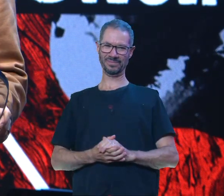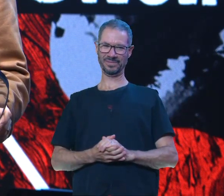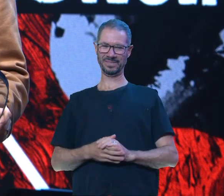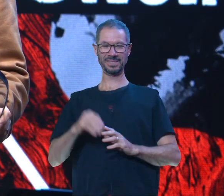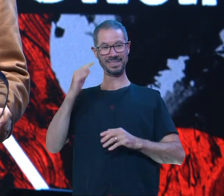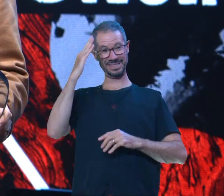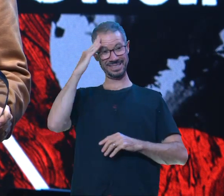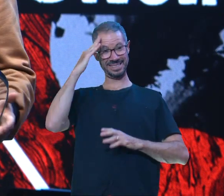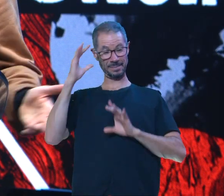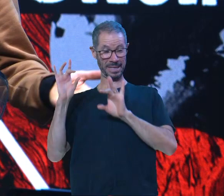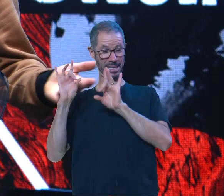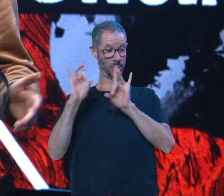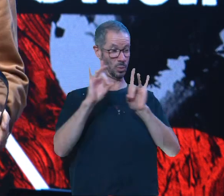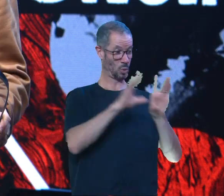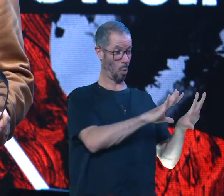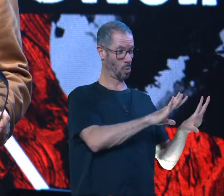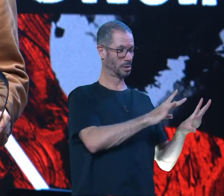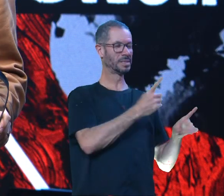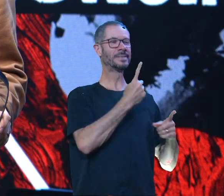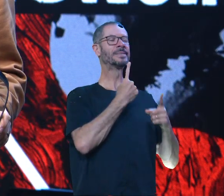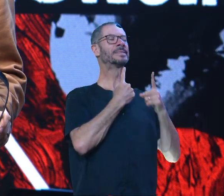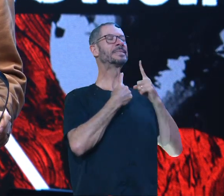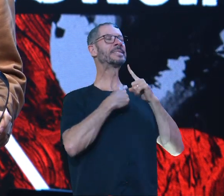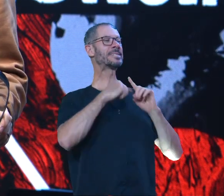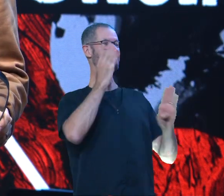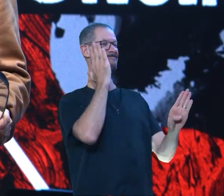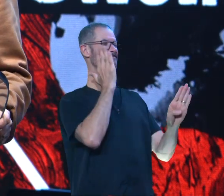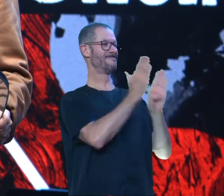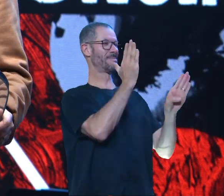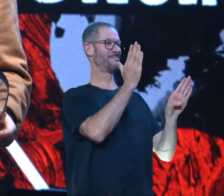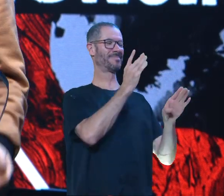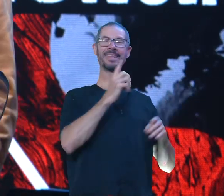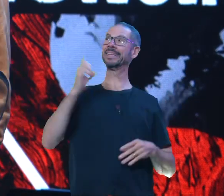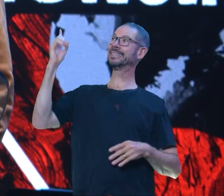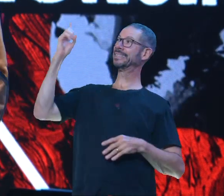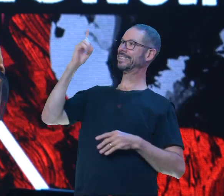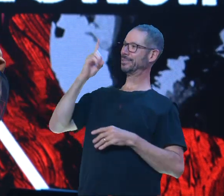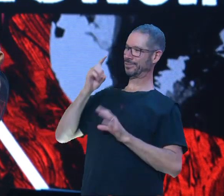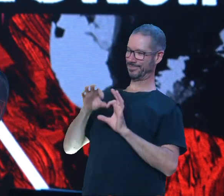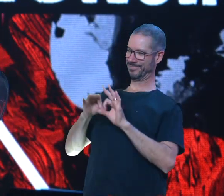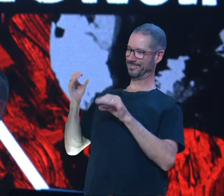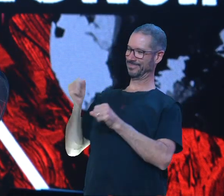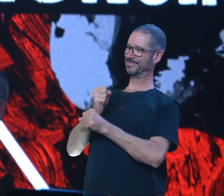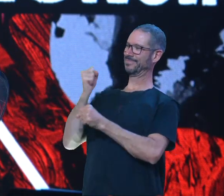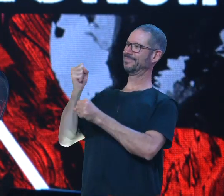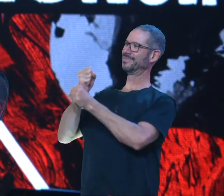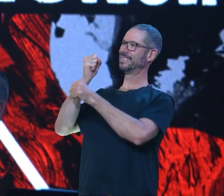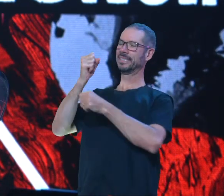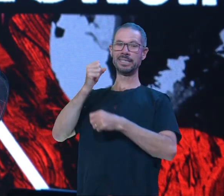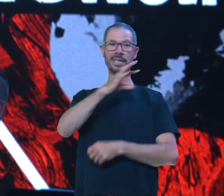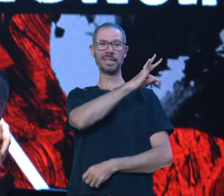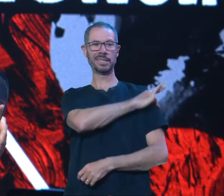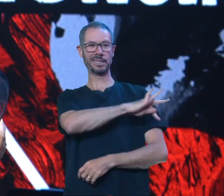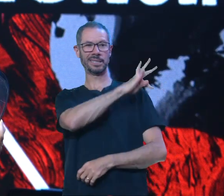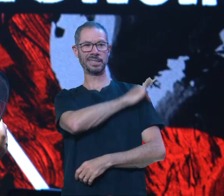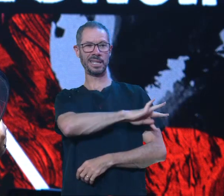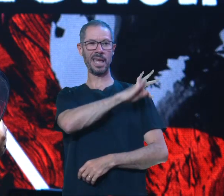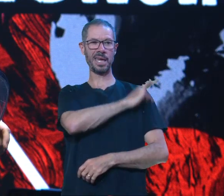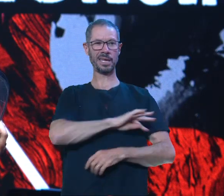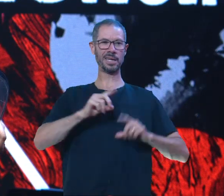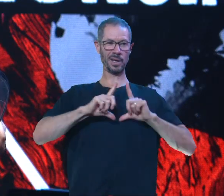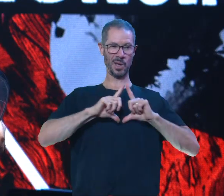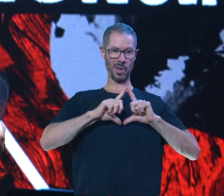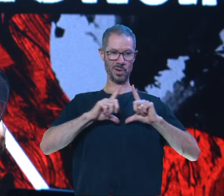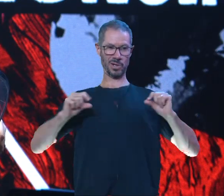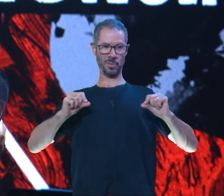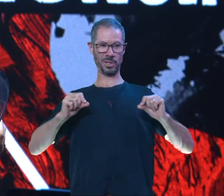E sabe, a renúncia é quebrar as minhas vontades e deixar Deus reconstruir. Eu não sei se já ouviu falar sobre uma técnica japonesa de reconstrução de